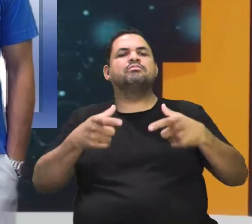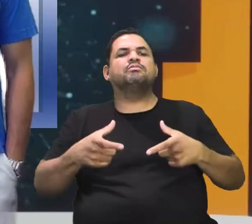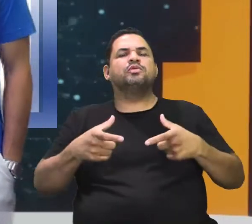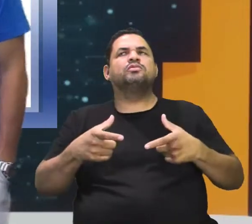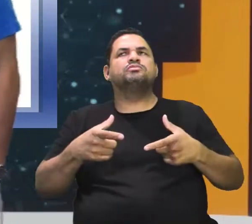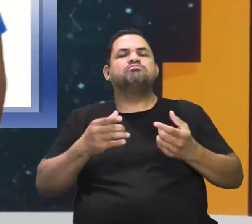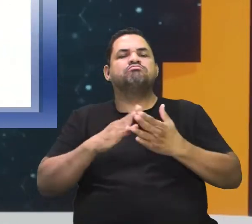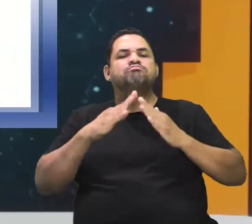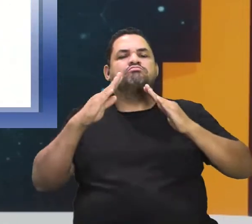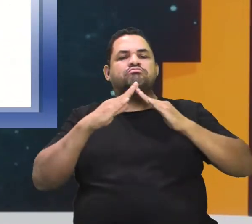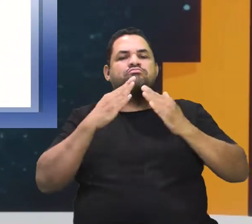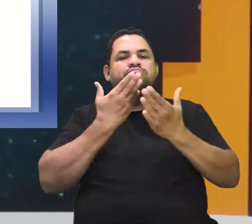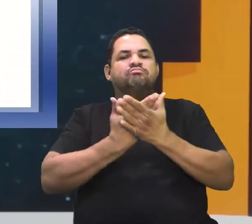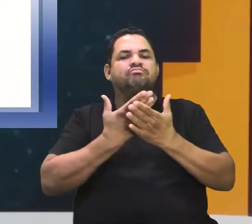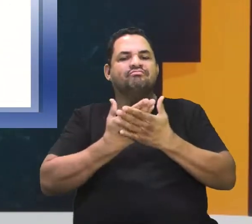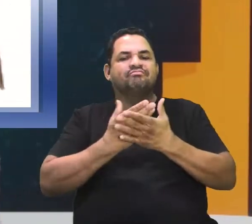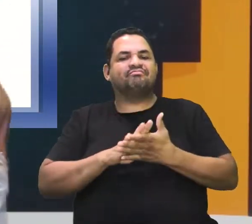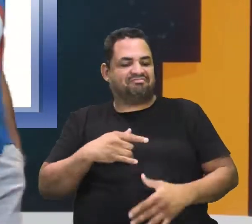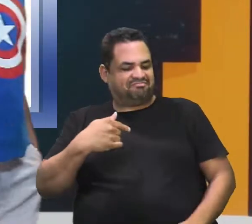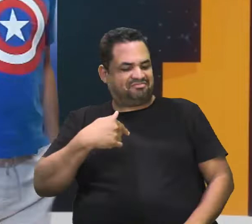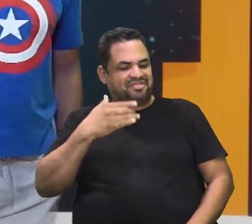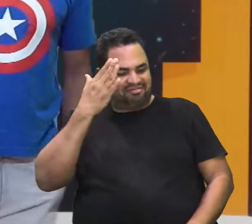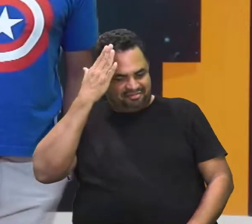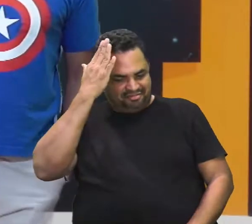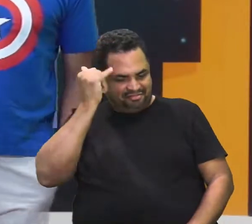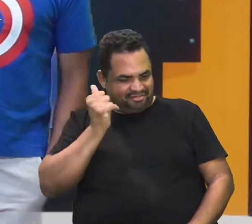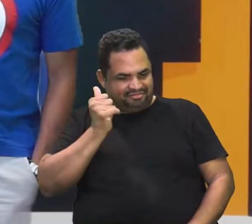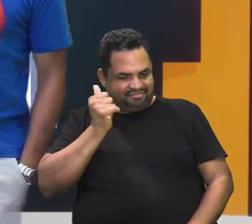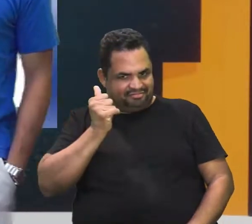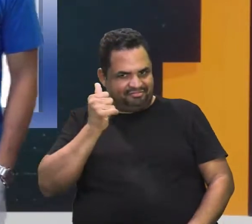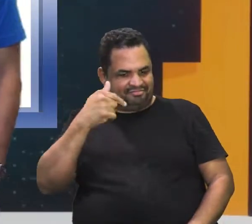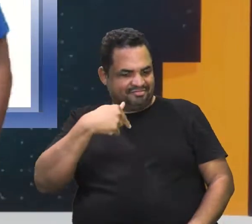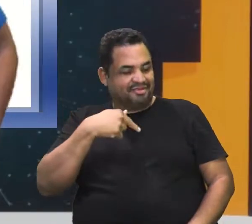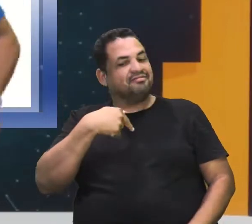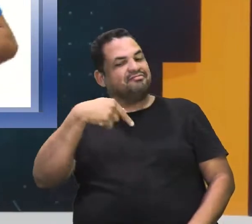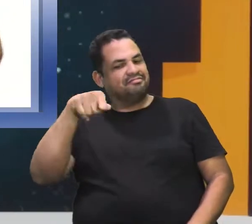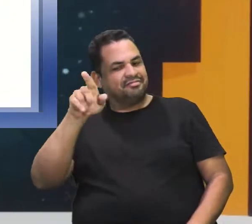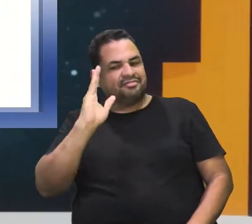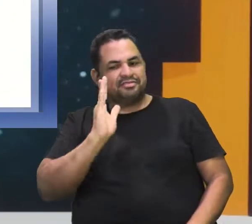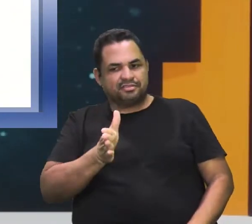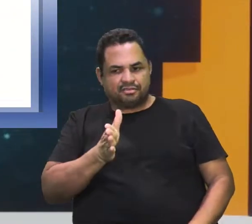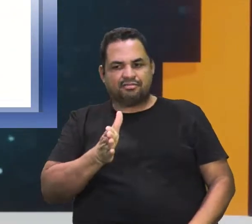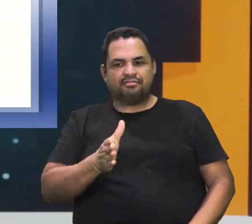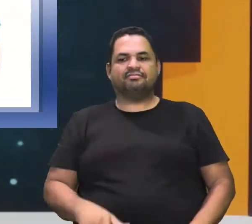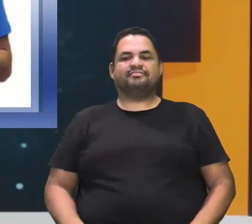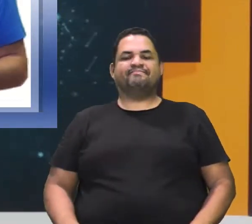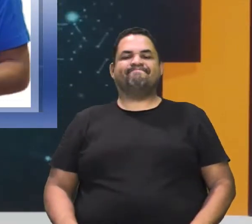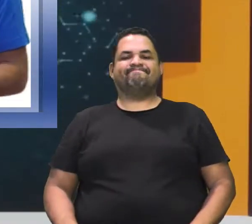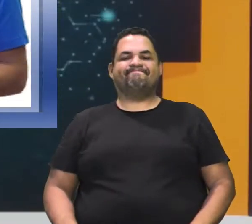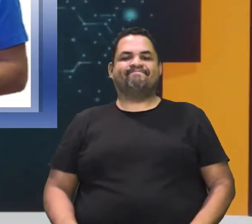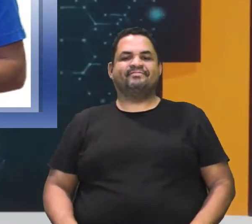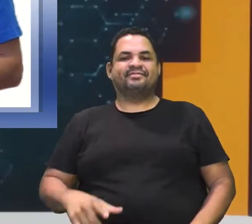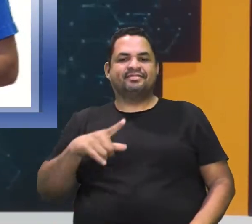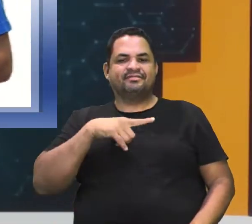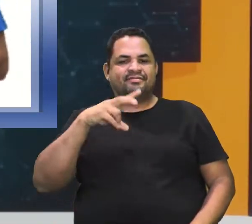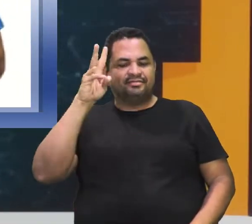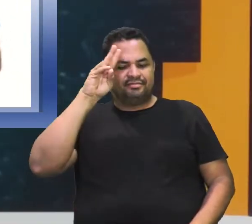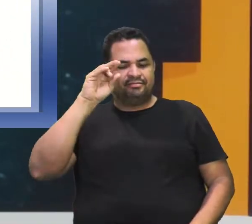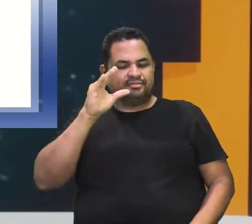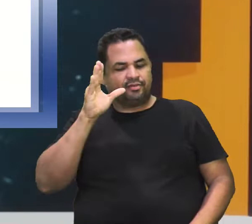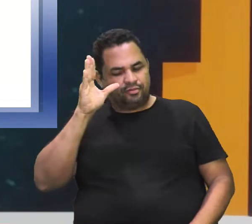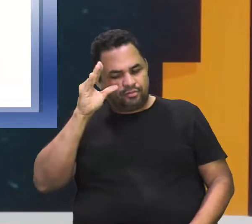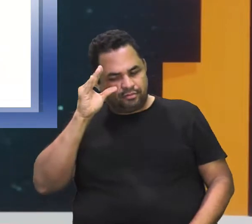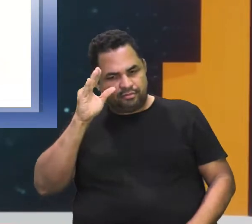seria essa escola? Eu sei. Eu sei. Eu fui nessa escola. E tem até uma história interessante nessa escola,